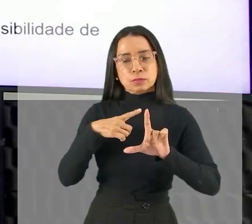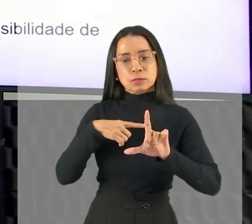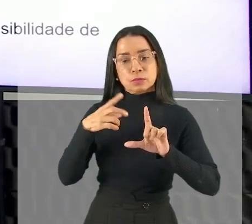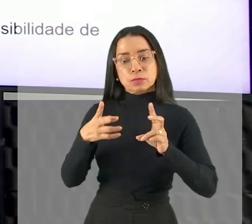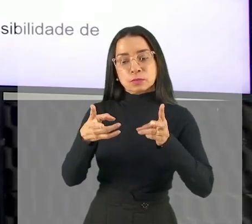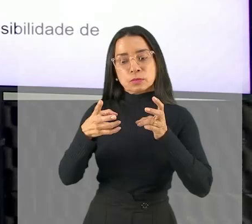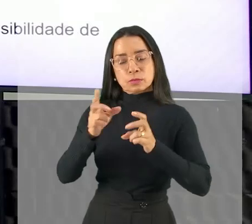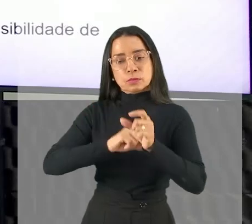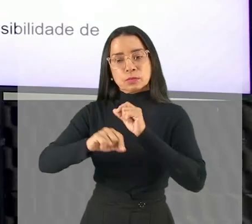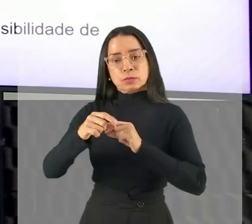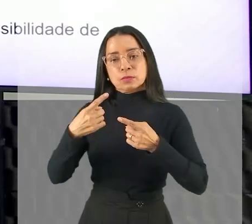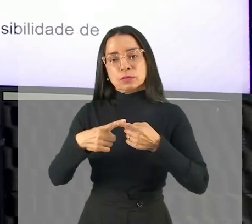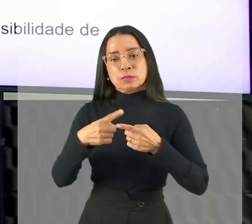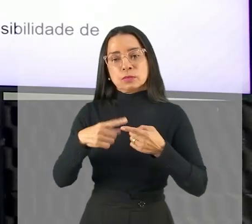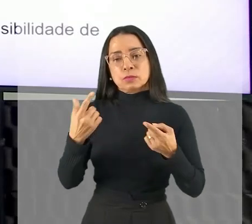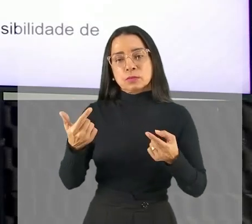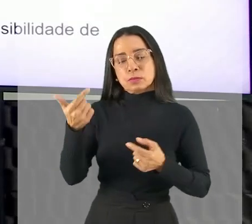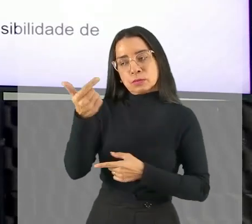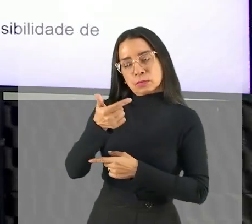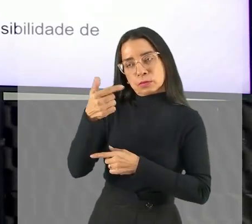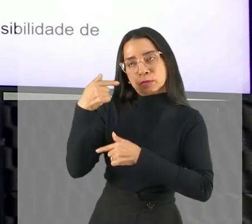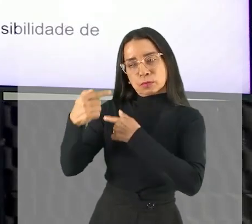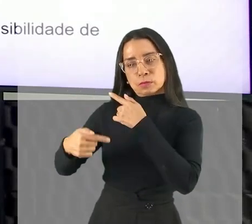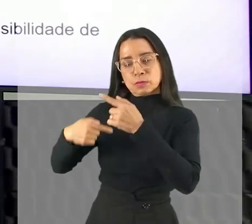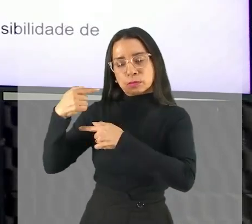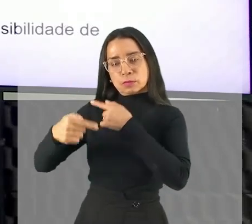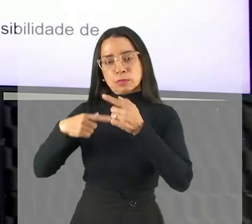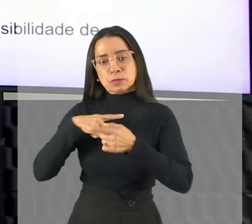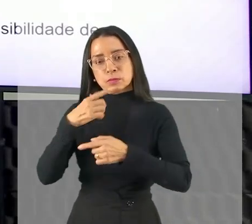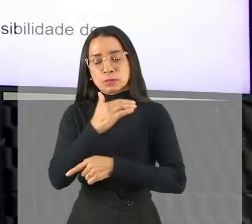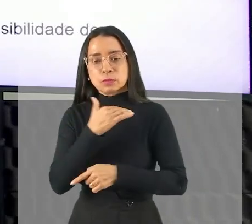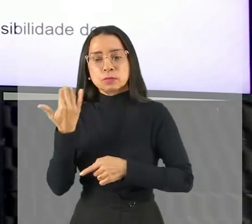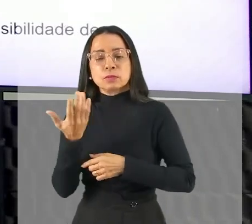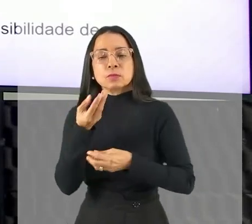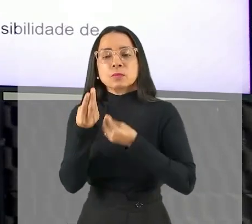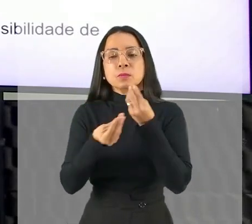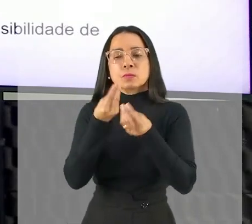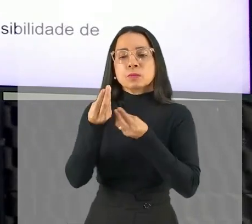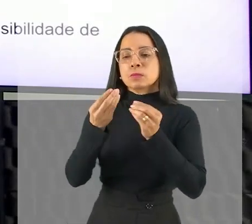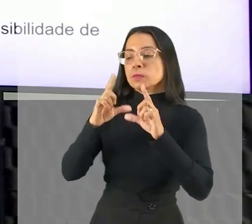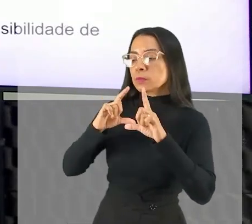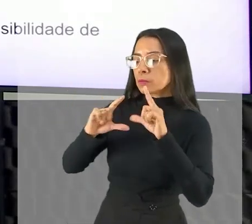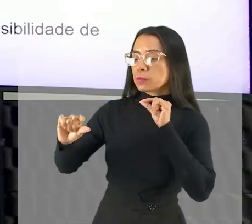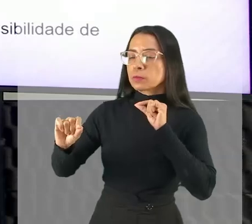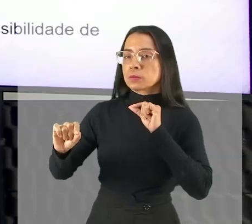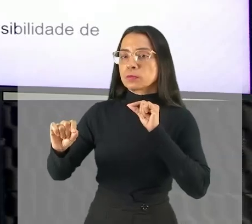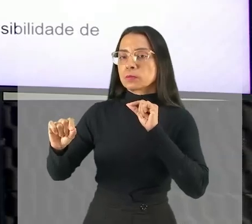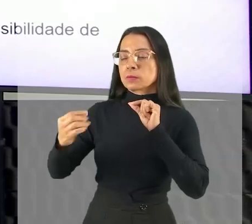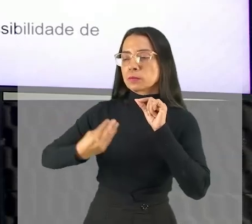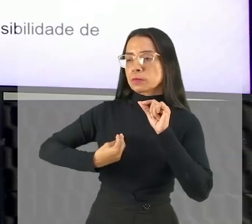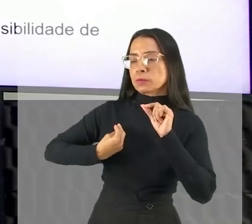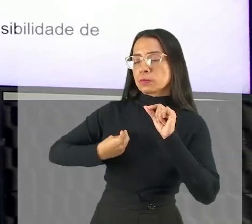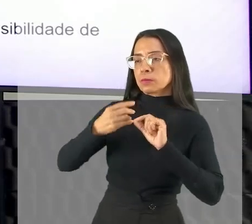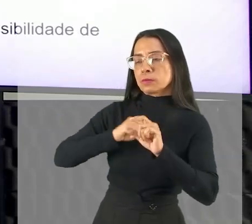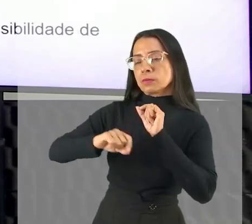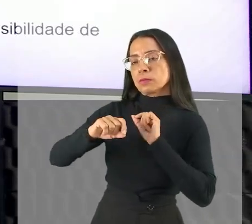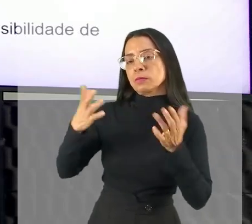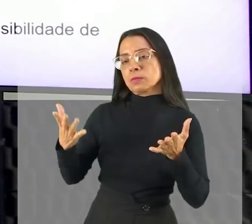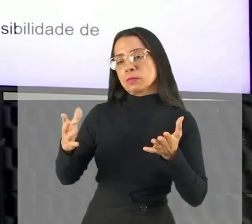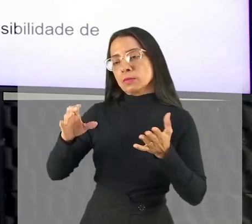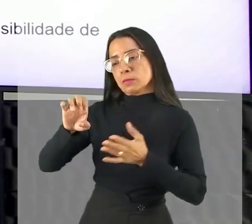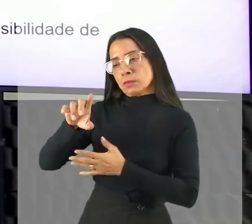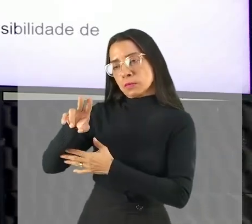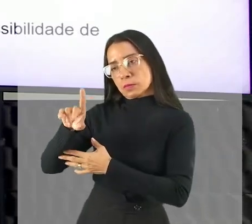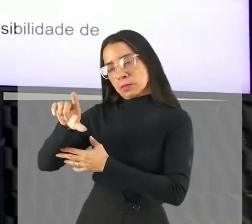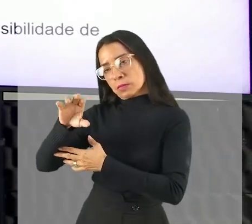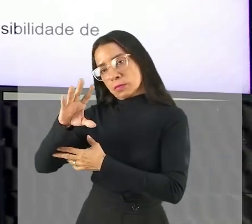prestar atenção, porque na segunda geração do romantismo, a gente tem a morte como sendo a fuga, né? A fuga da realidade. O eu lírico, né? Quando a